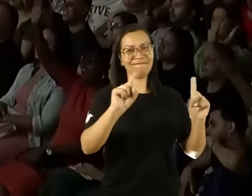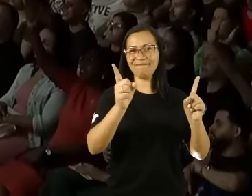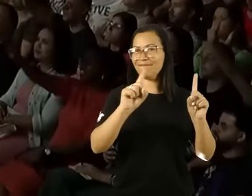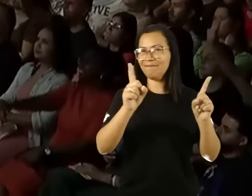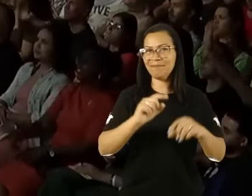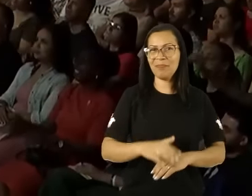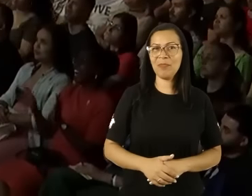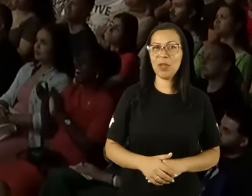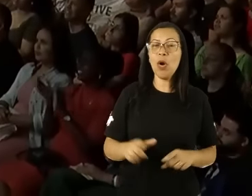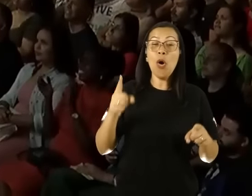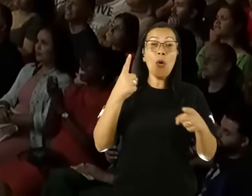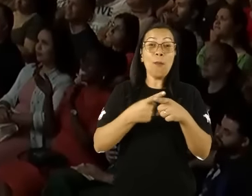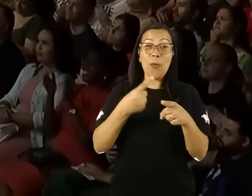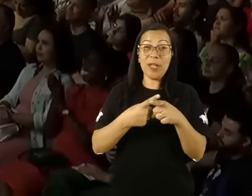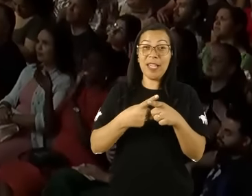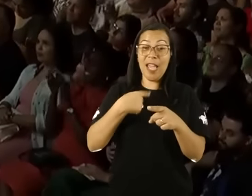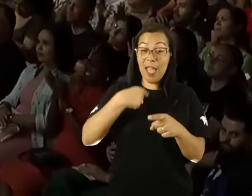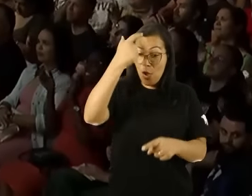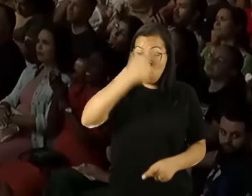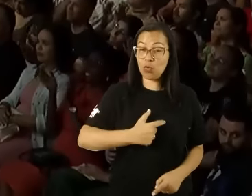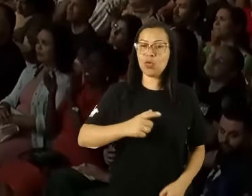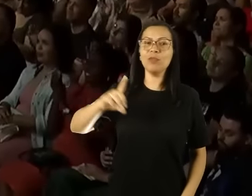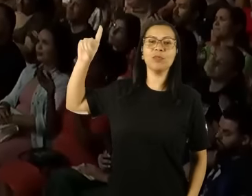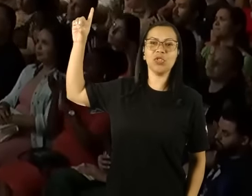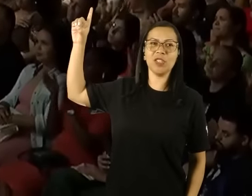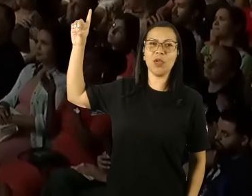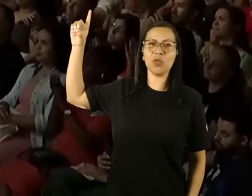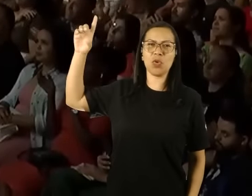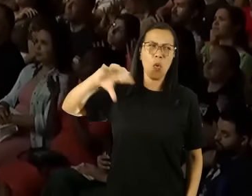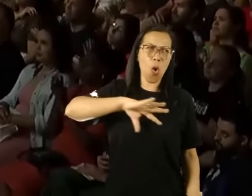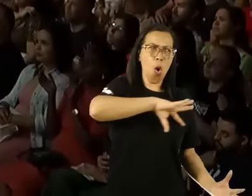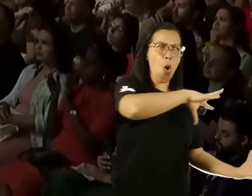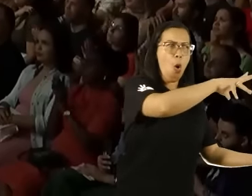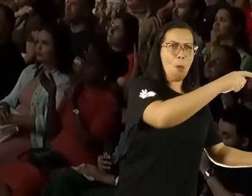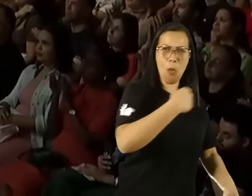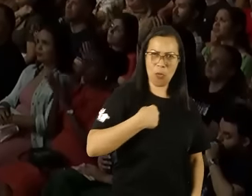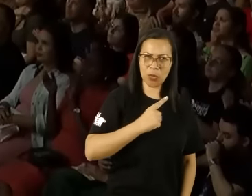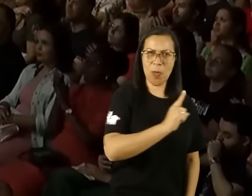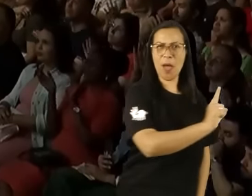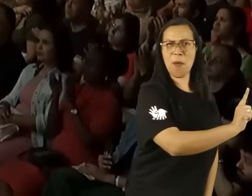Não volto, não volto. Cuidado, hein? Cuidado com esse churrasco, hein?